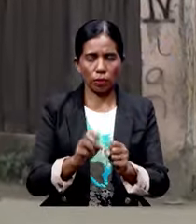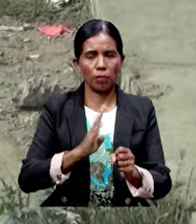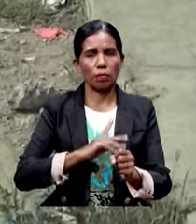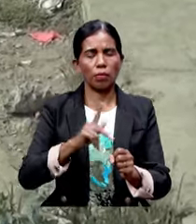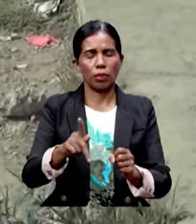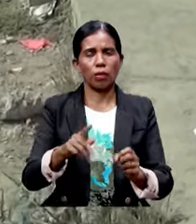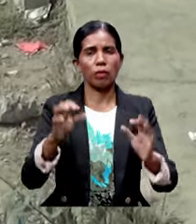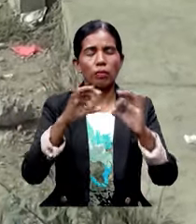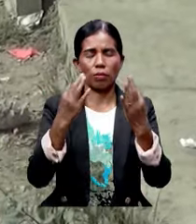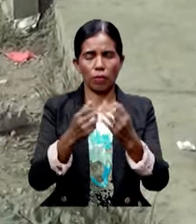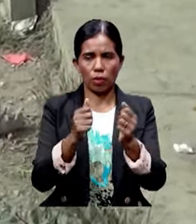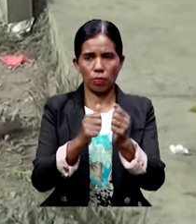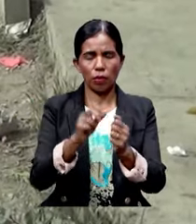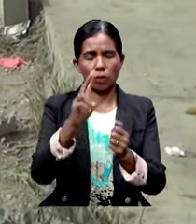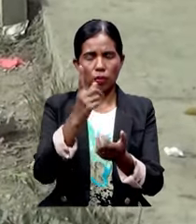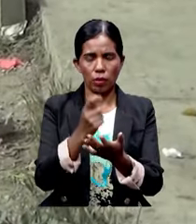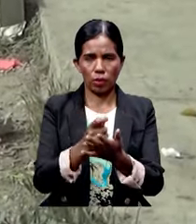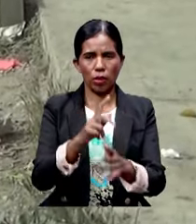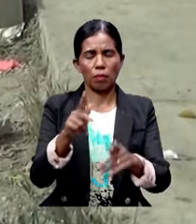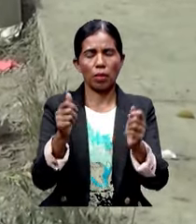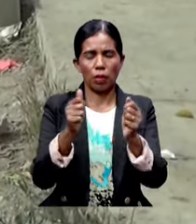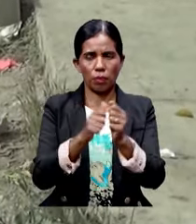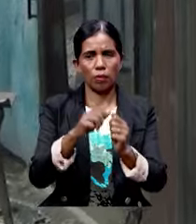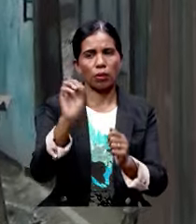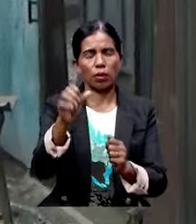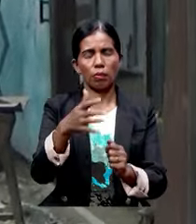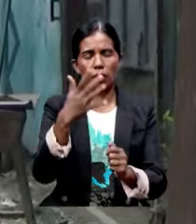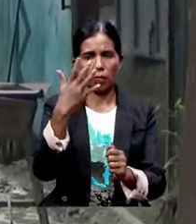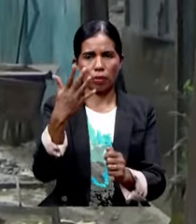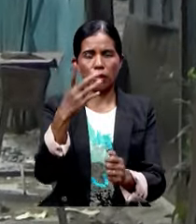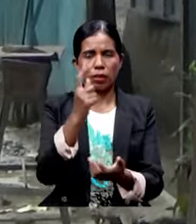rihun 2 resin, ho total populasang rihun sanul resin 5 liu. Abraham Amaral, ZMN.